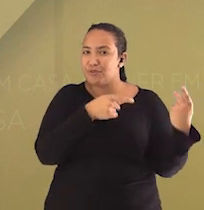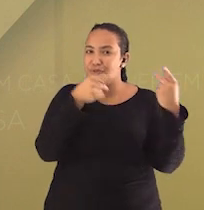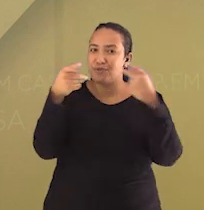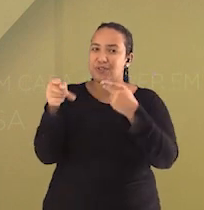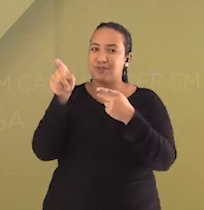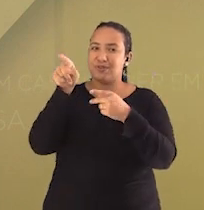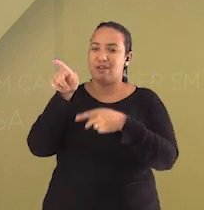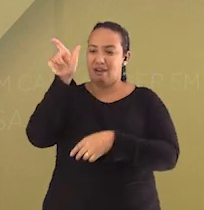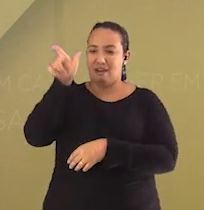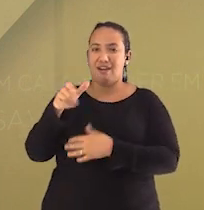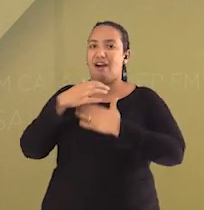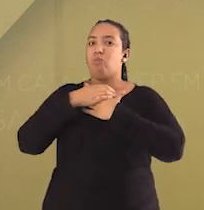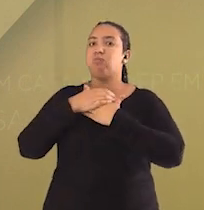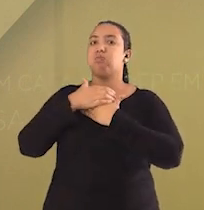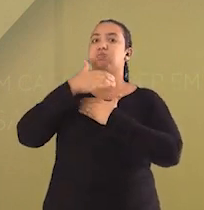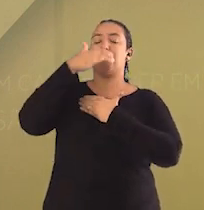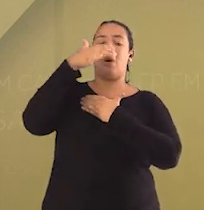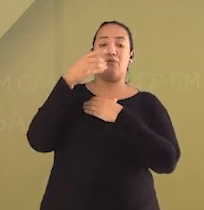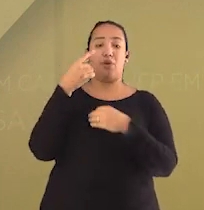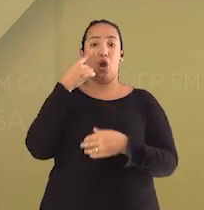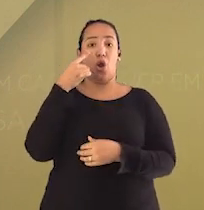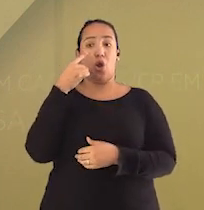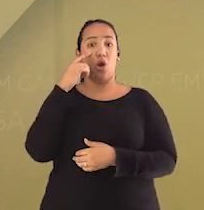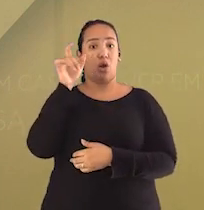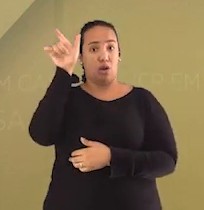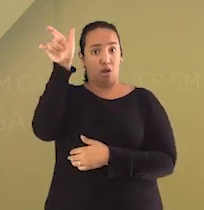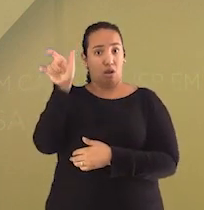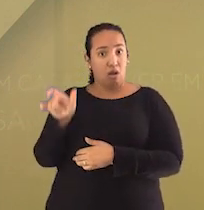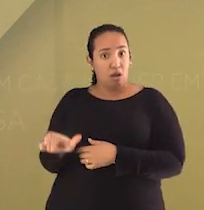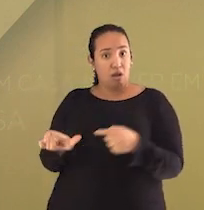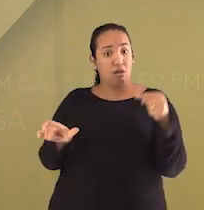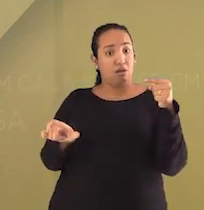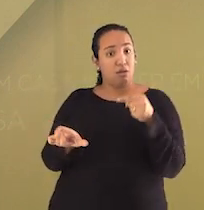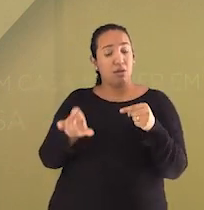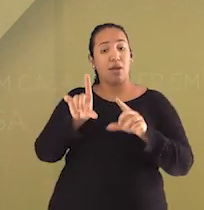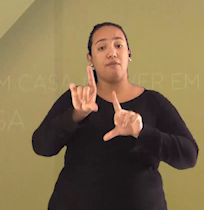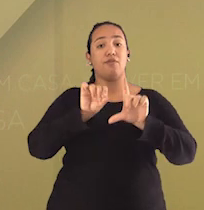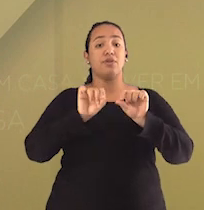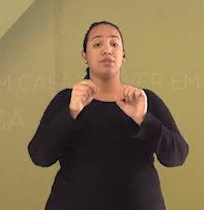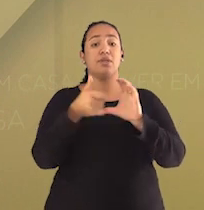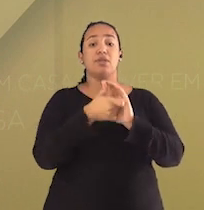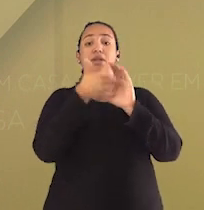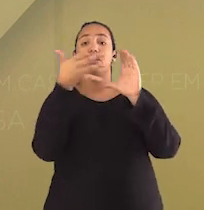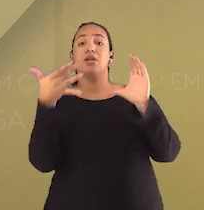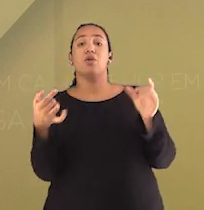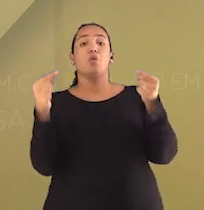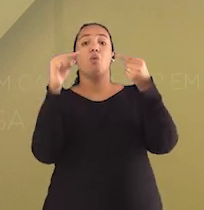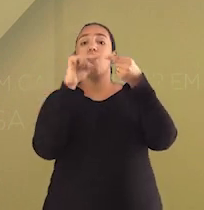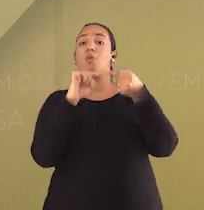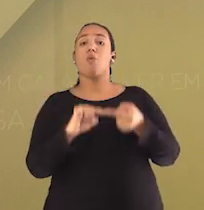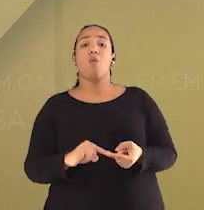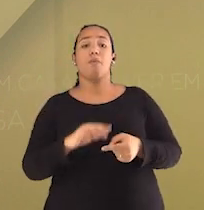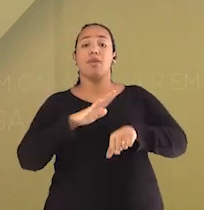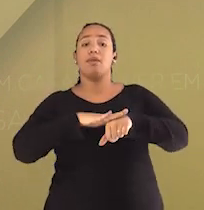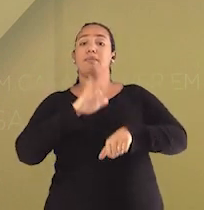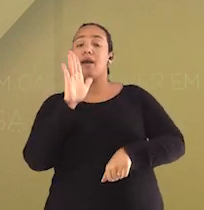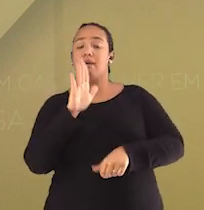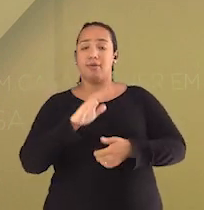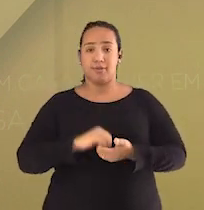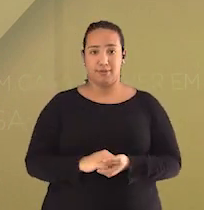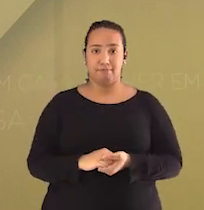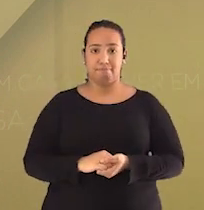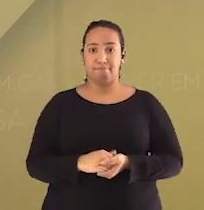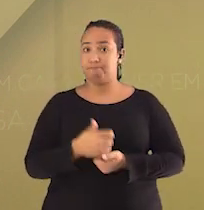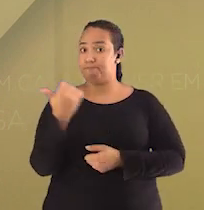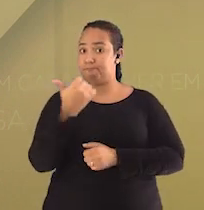irmão dele? Olhem bem para ele e escolham dentre as características que se enquadram às dele. Primeira